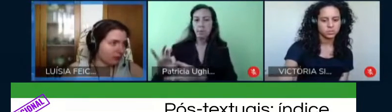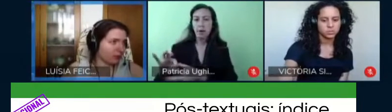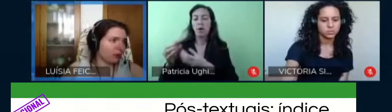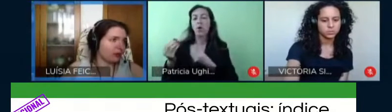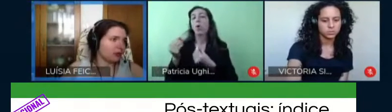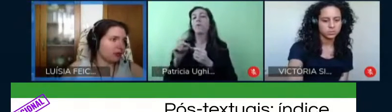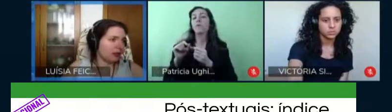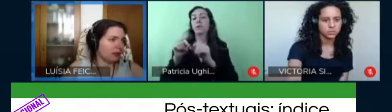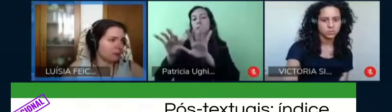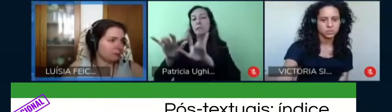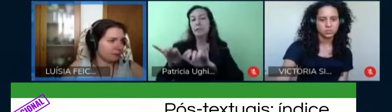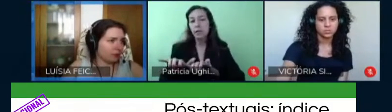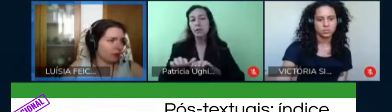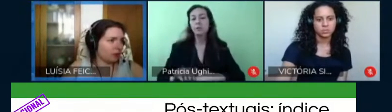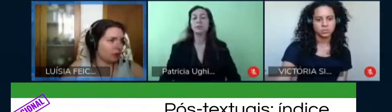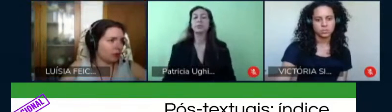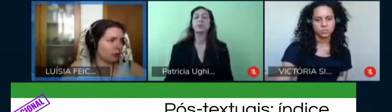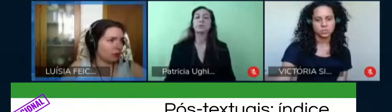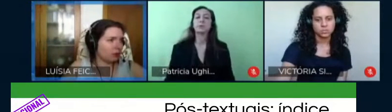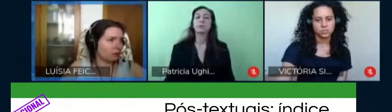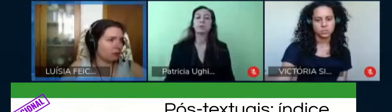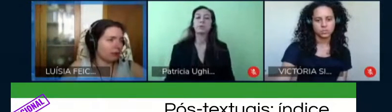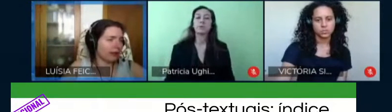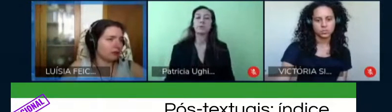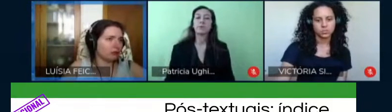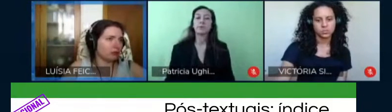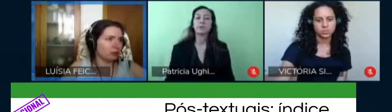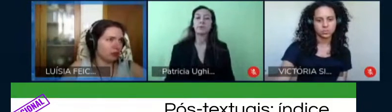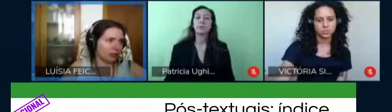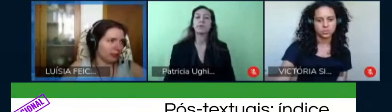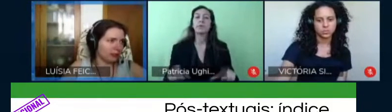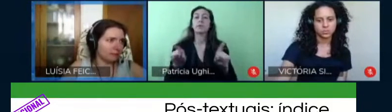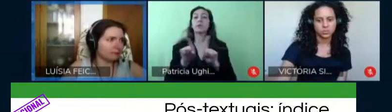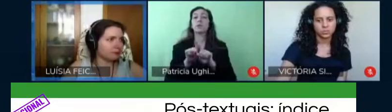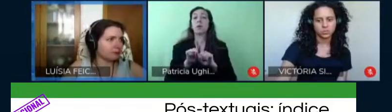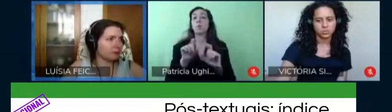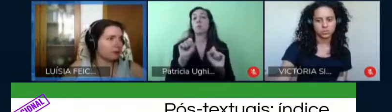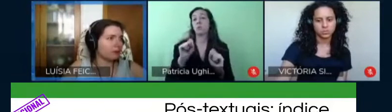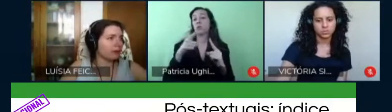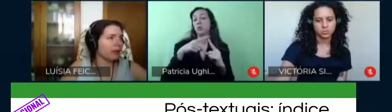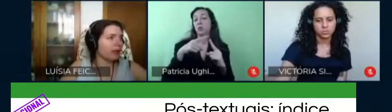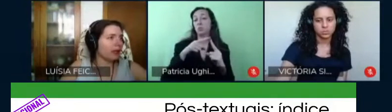e inclusive pode ter mais de um tipo de índice.